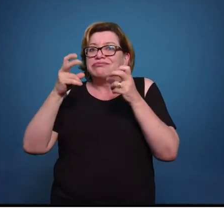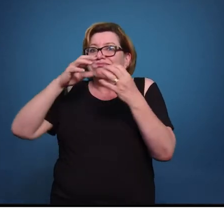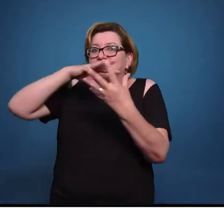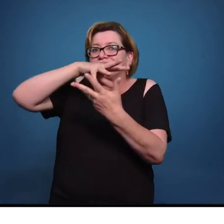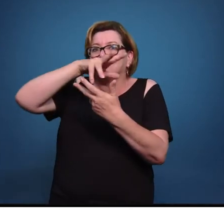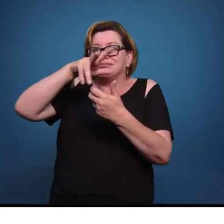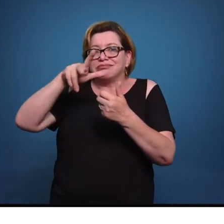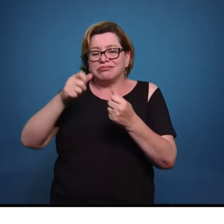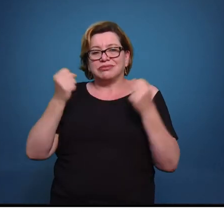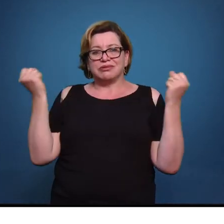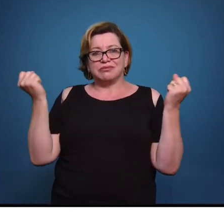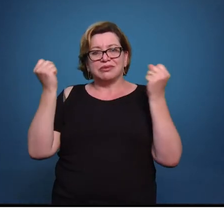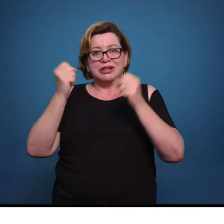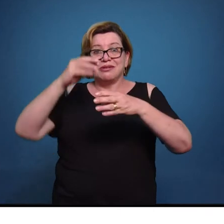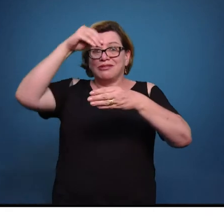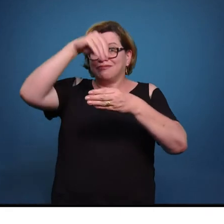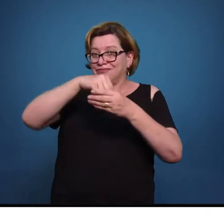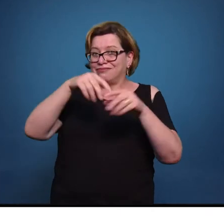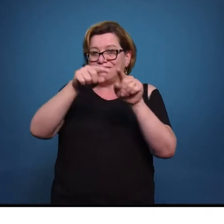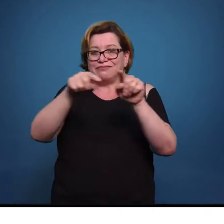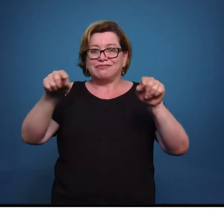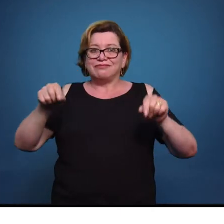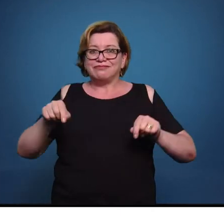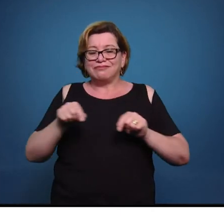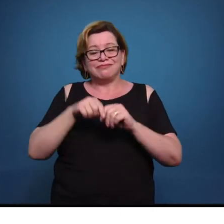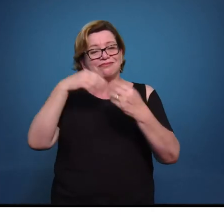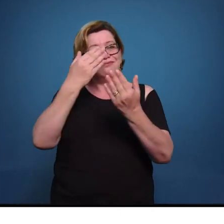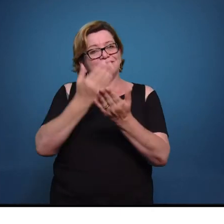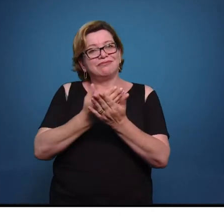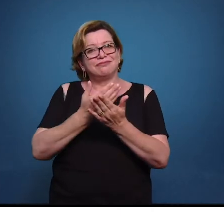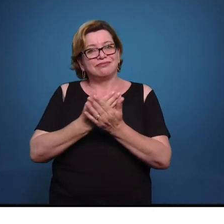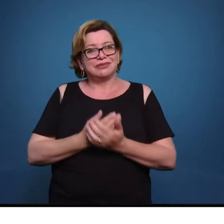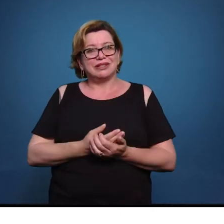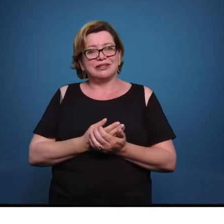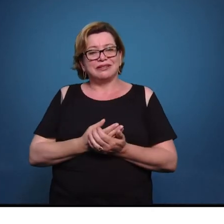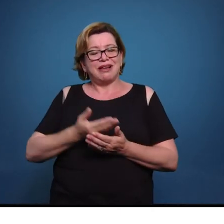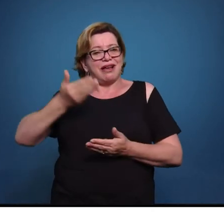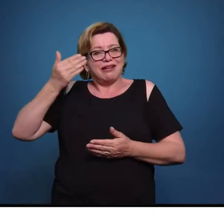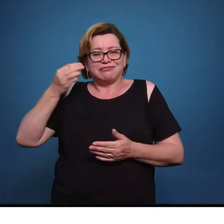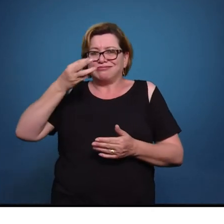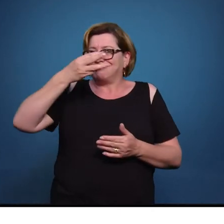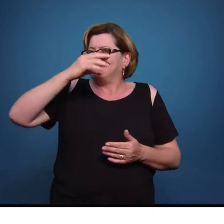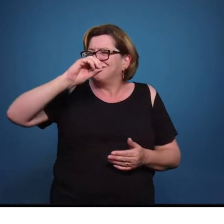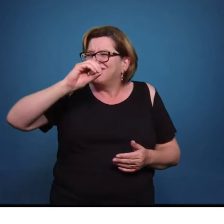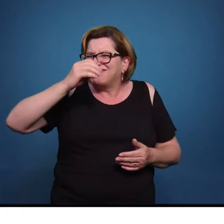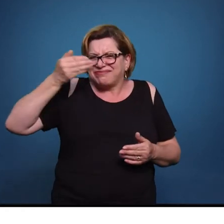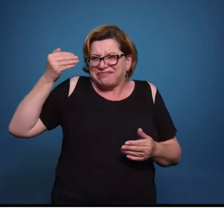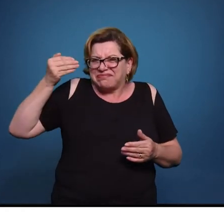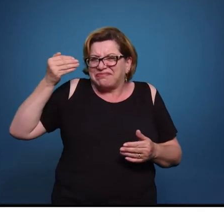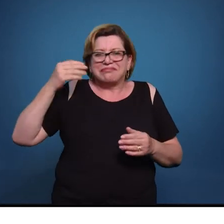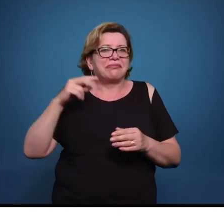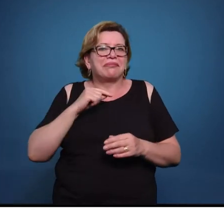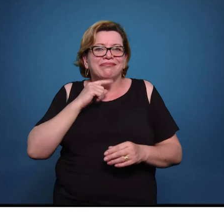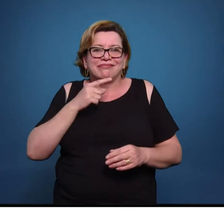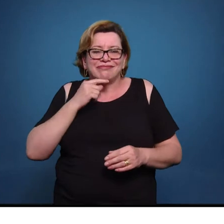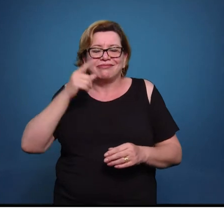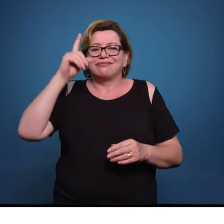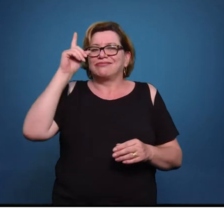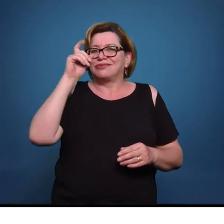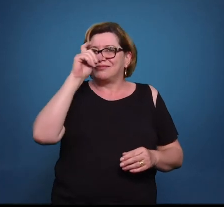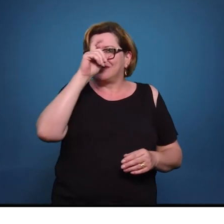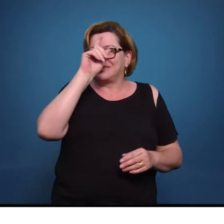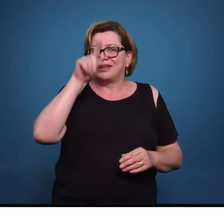estudar no ambiente de sala de aula esses diversos fenômenos. 30 anos atrás, isso era muito difícil. E aí me permitam contar um